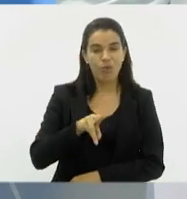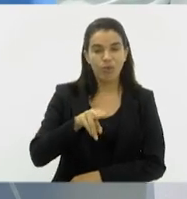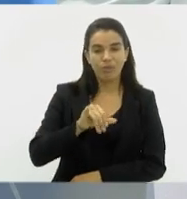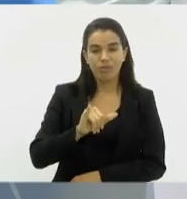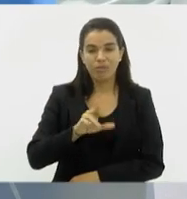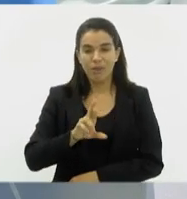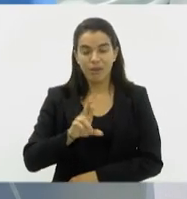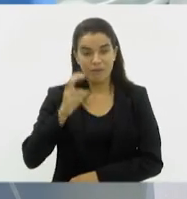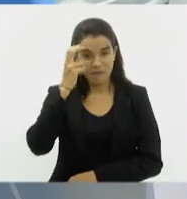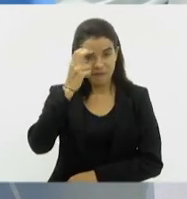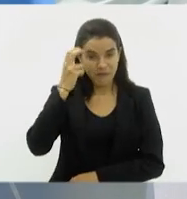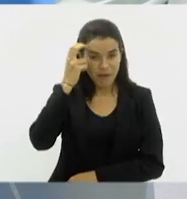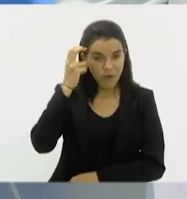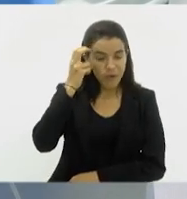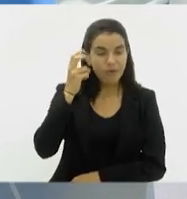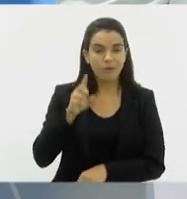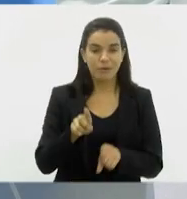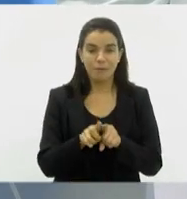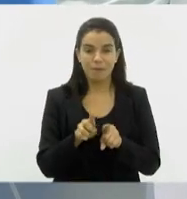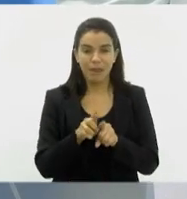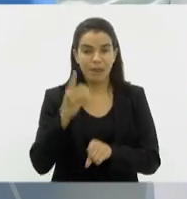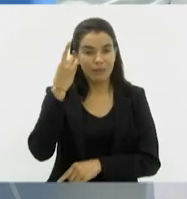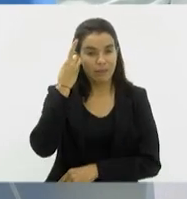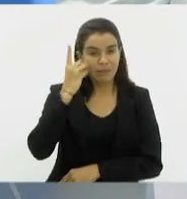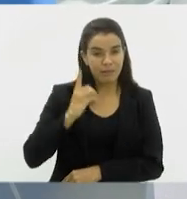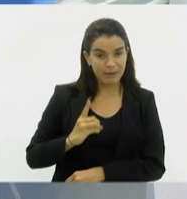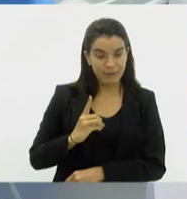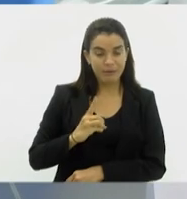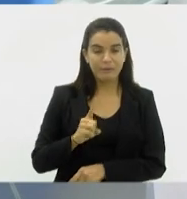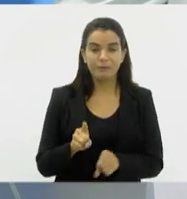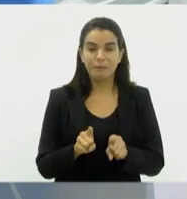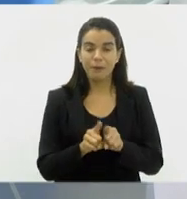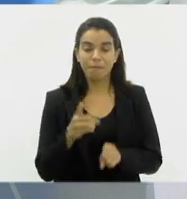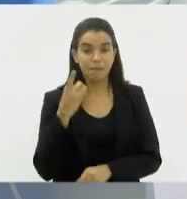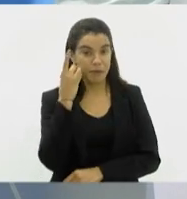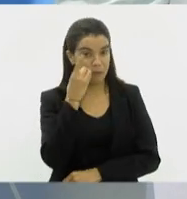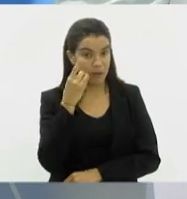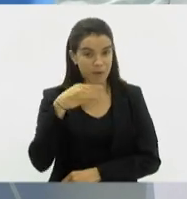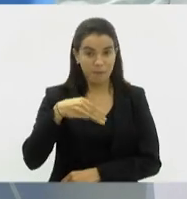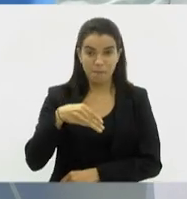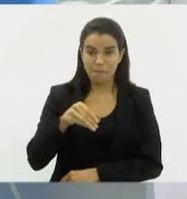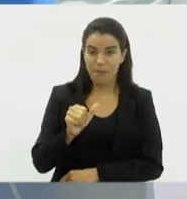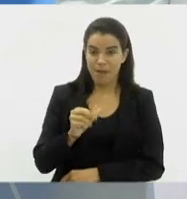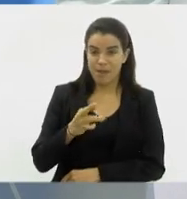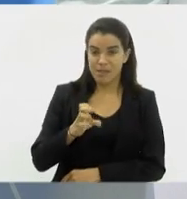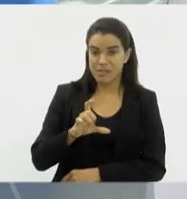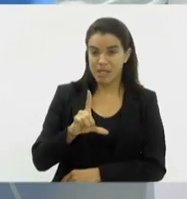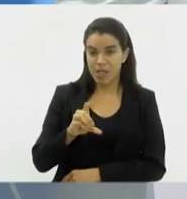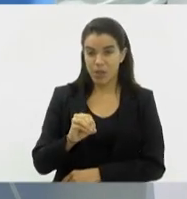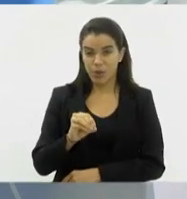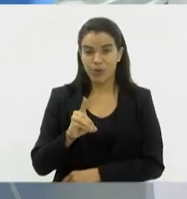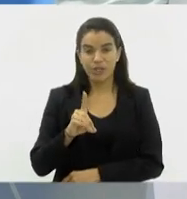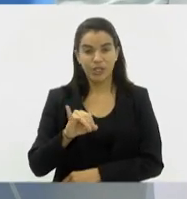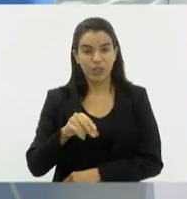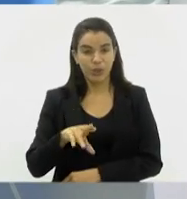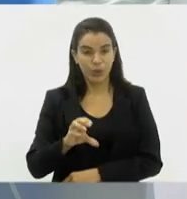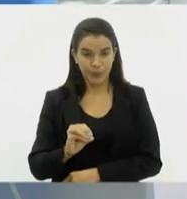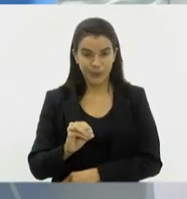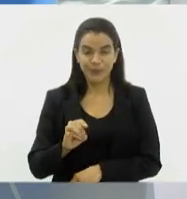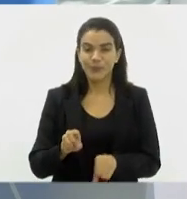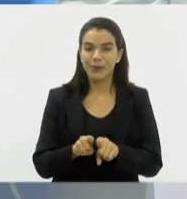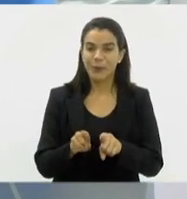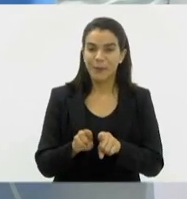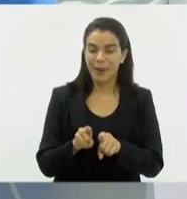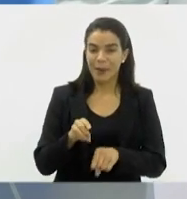Verônica Lima deputada Dani balb Deputado Marcelo Dino Deputado Júlio Rocha que está